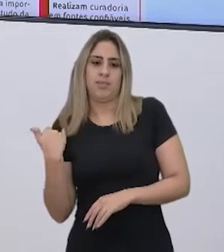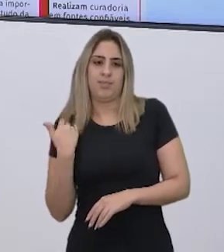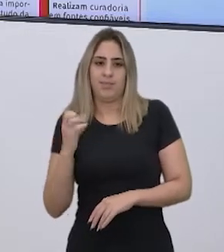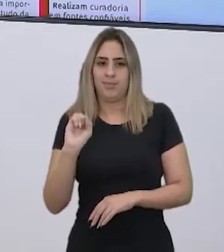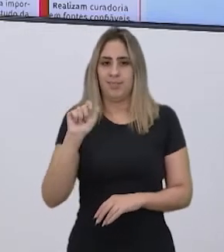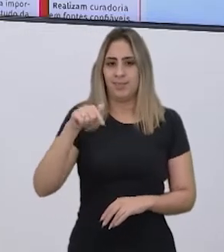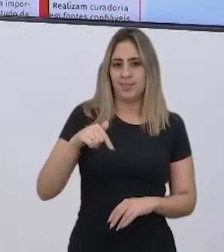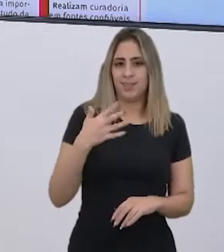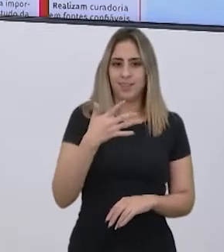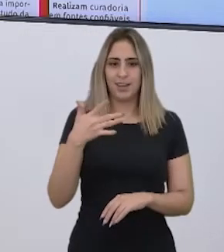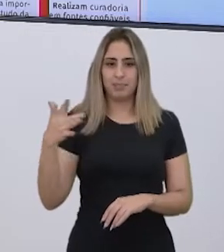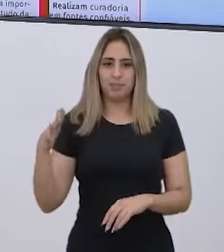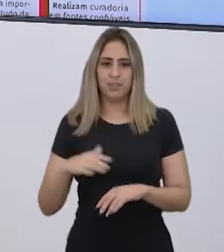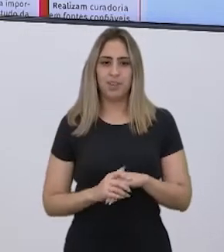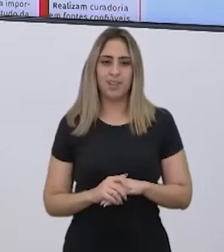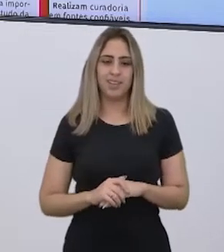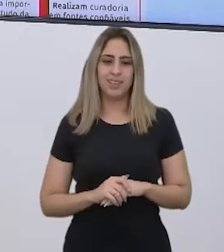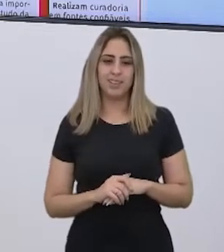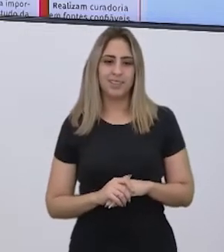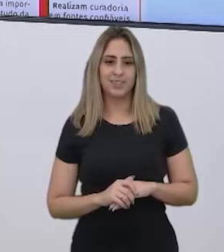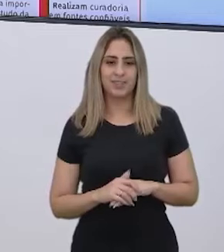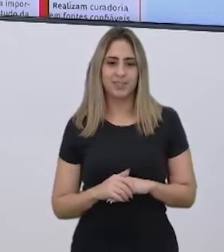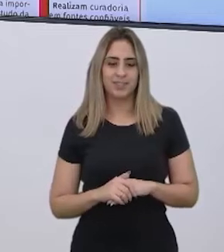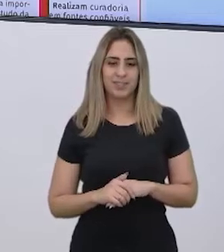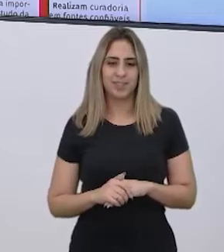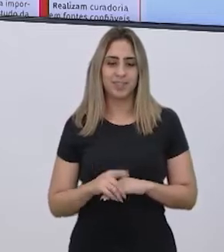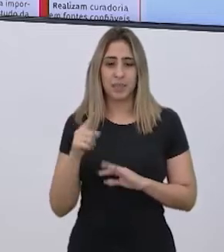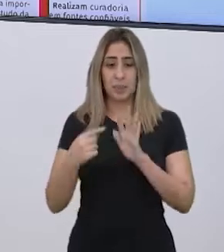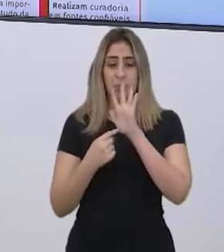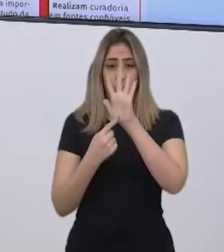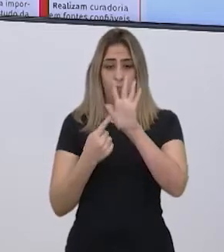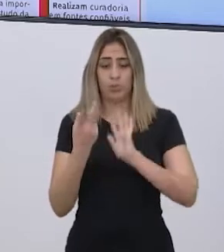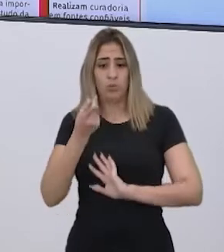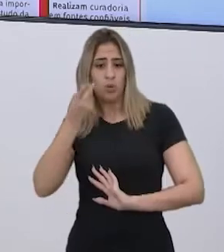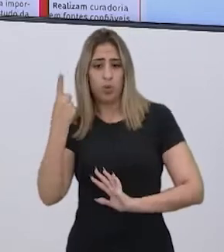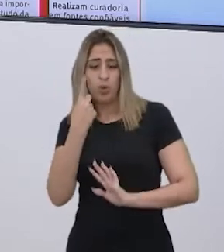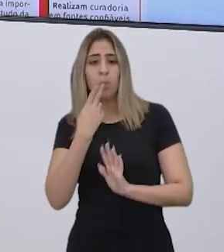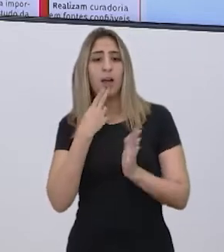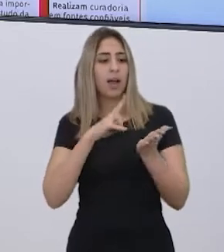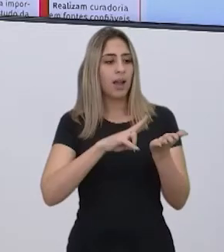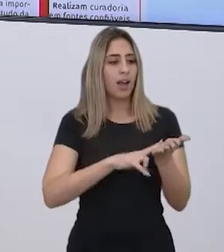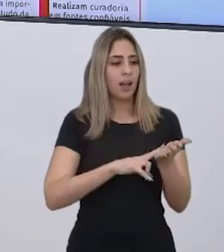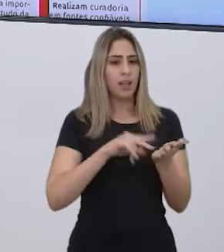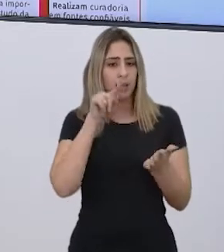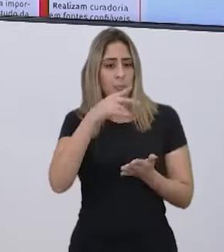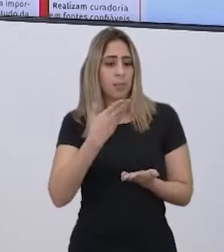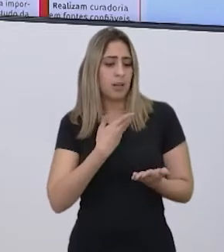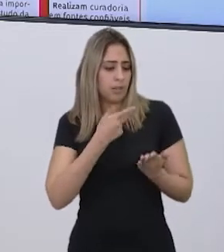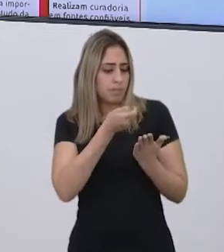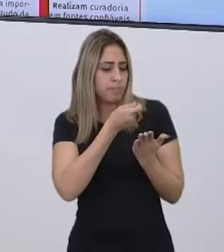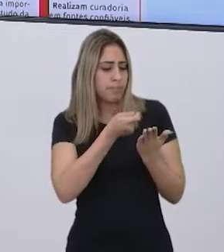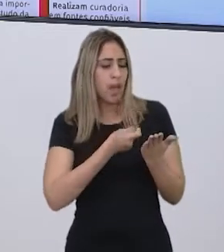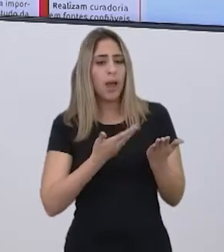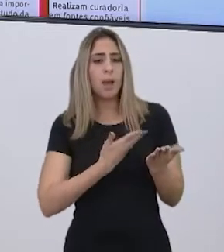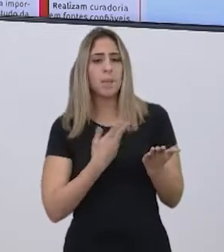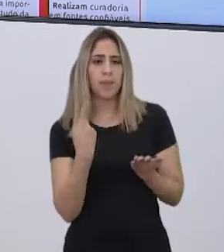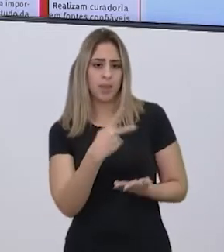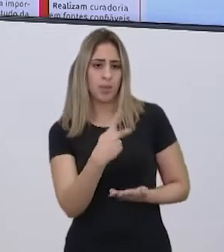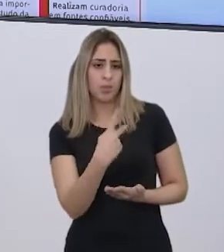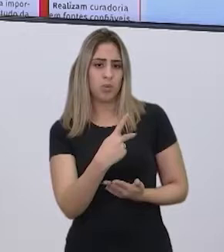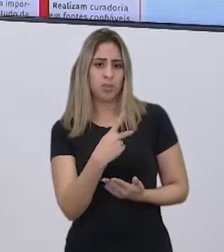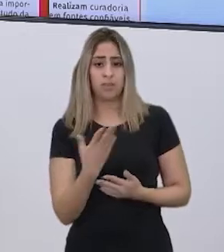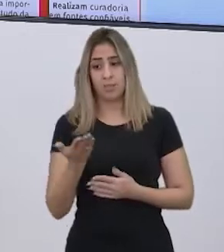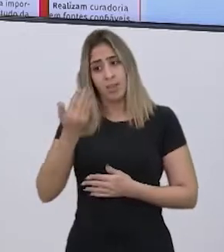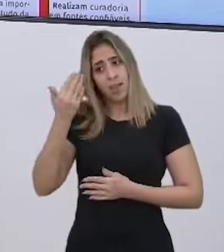ou 6, eu acho que 7. Ele me mostrou há um tempo atrás uma carta que ele escreveu para um amigo dele, porque na época só